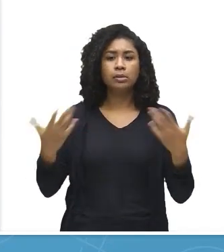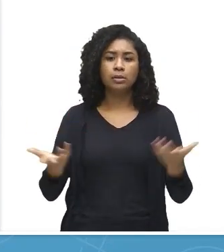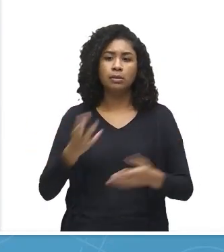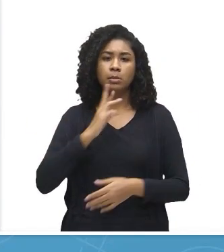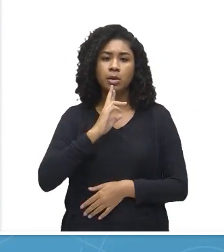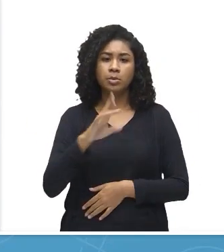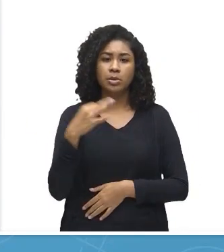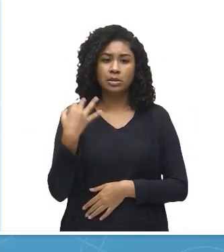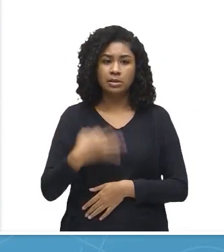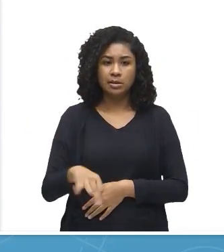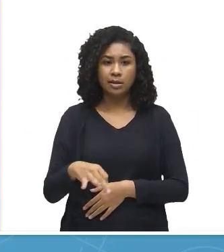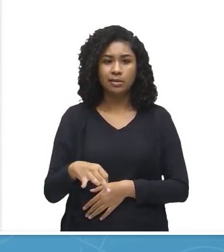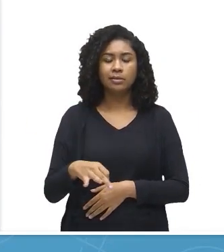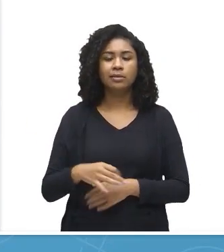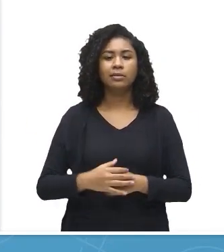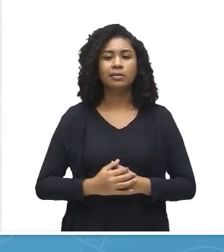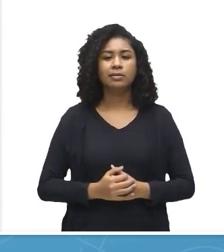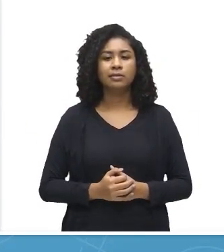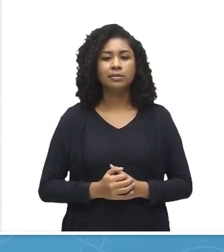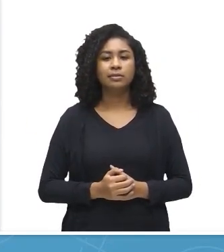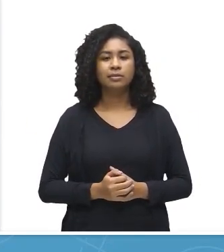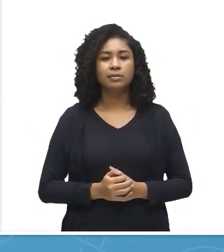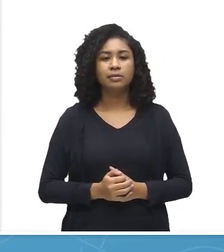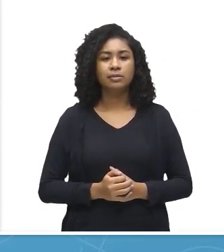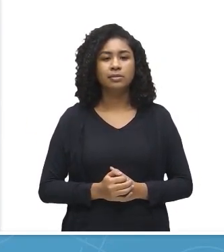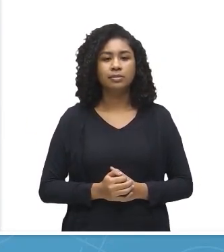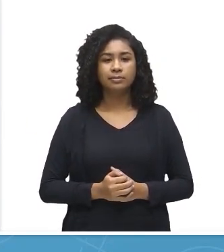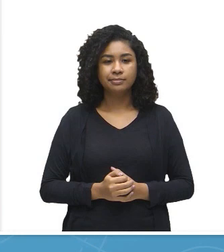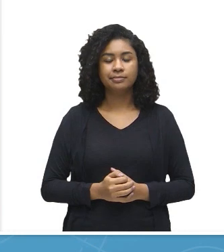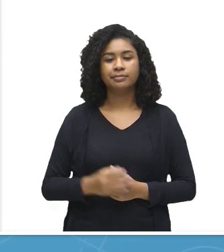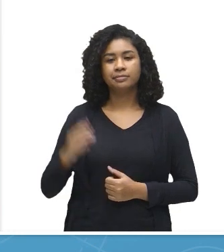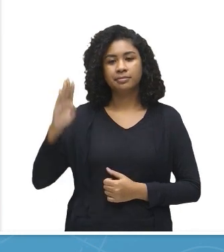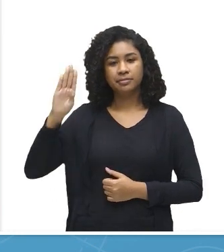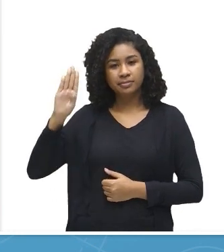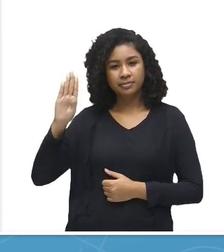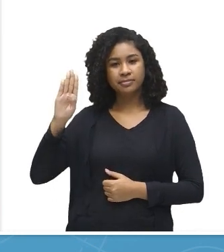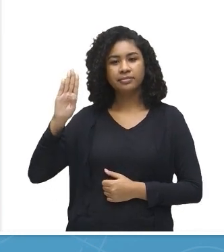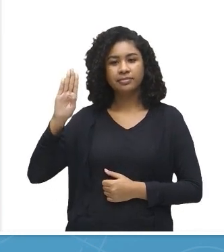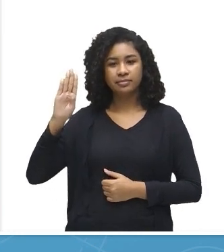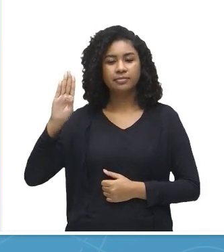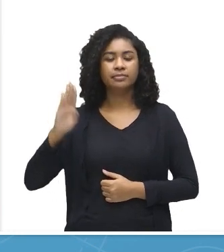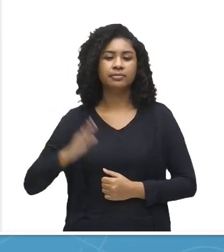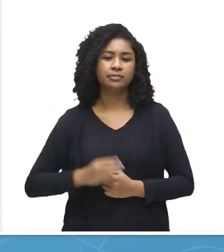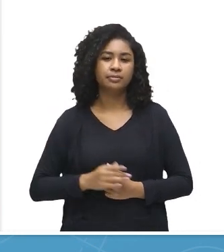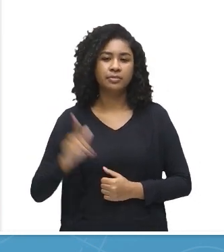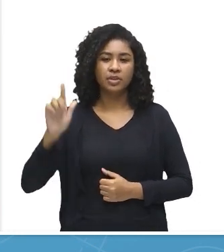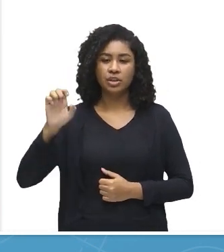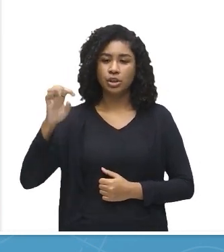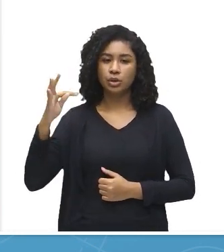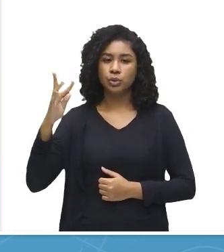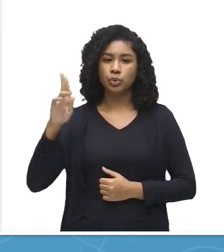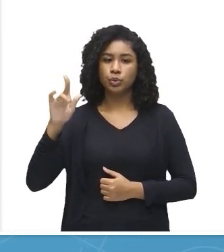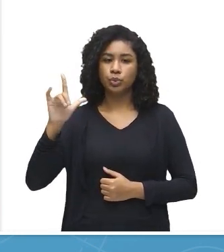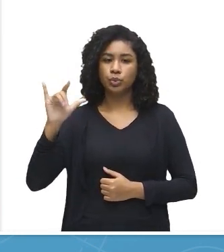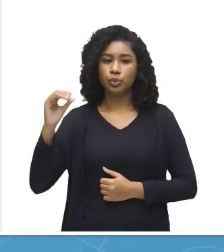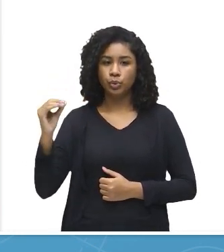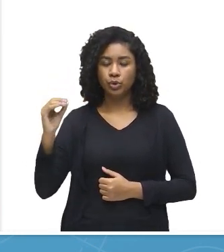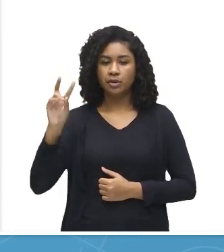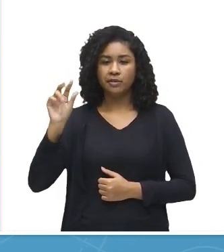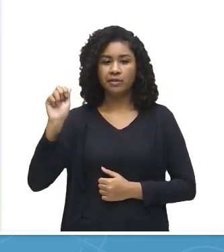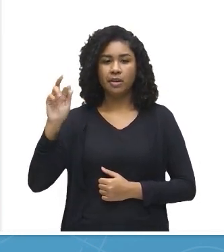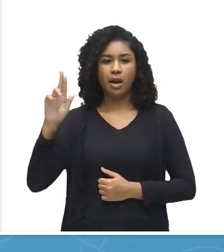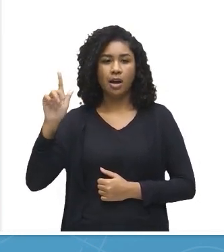correta é a alternativa, vamos lá ver? Alternativa B, Getúlio Vargas era o governador